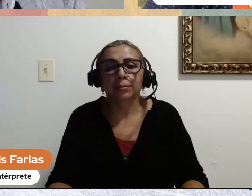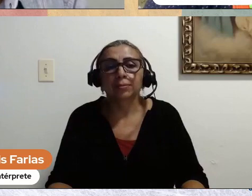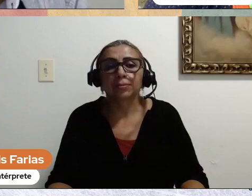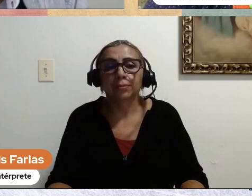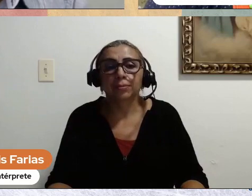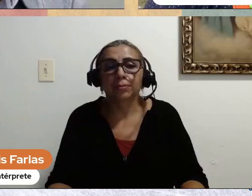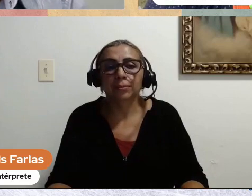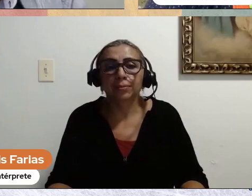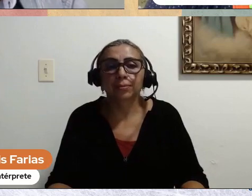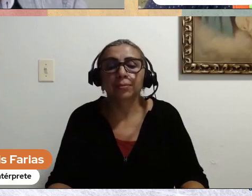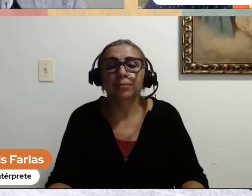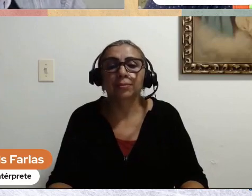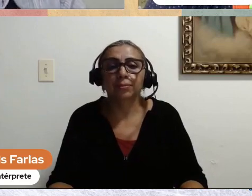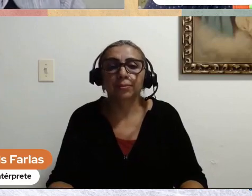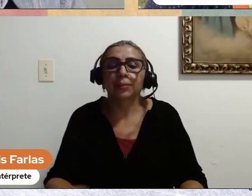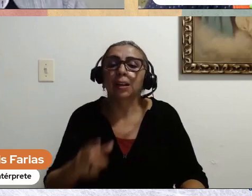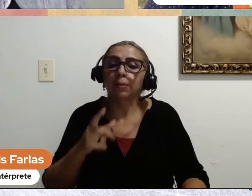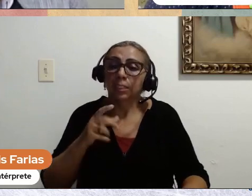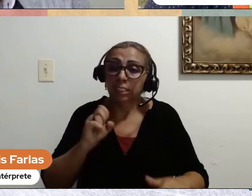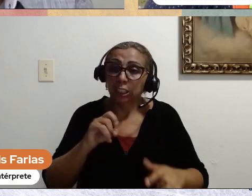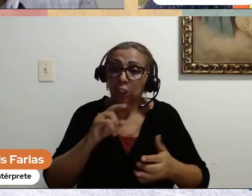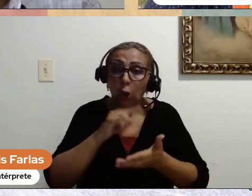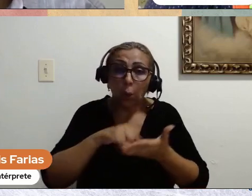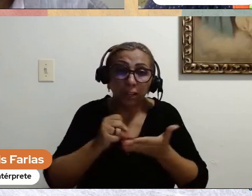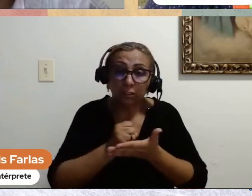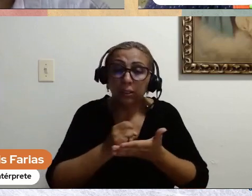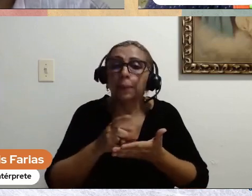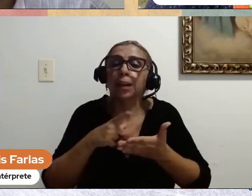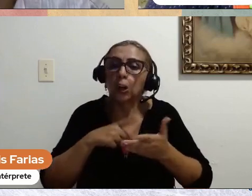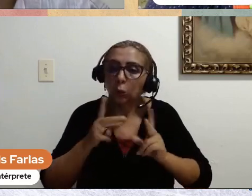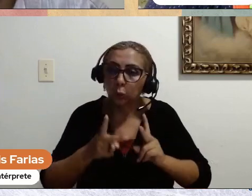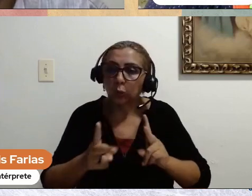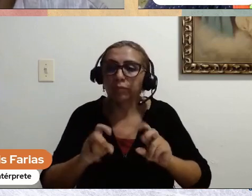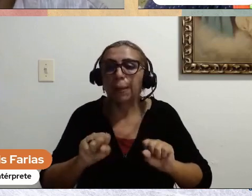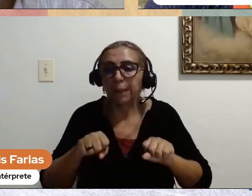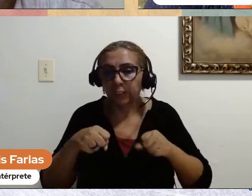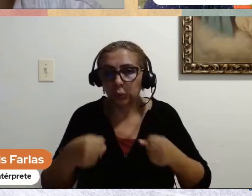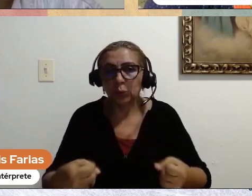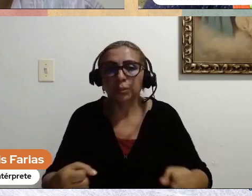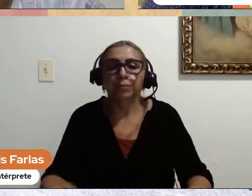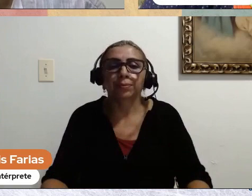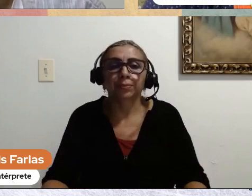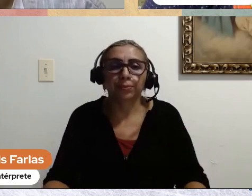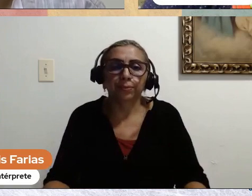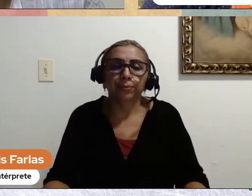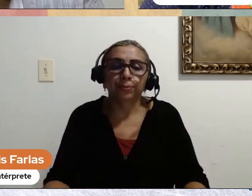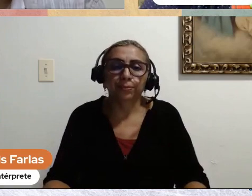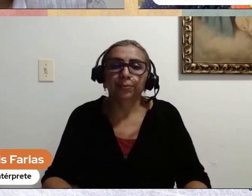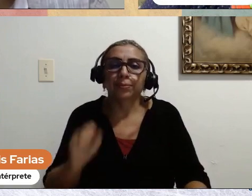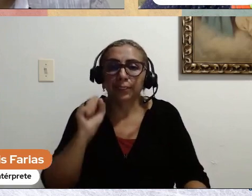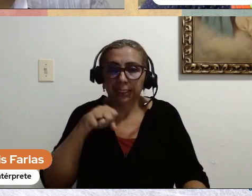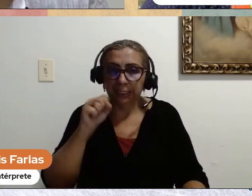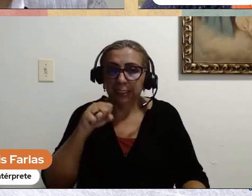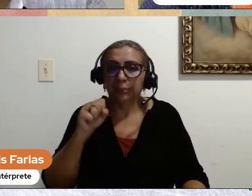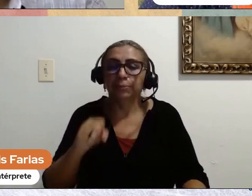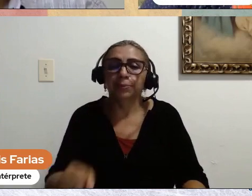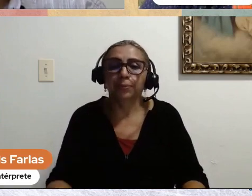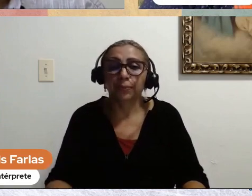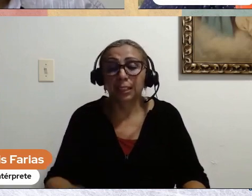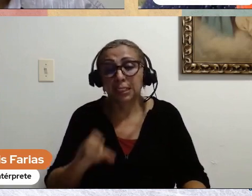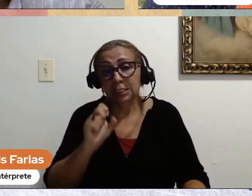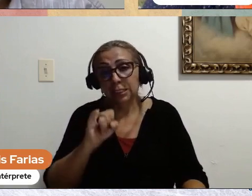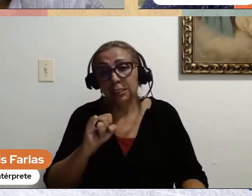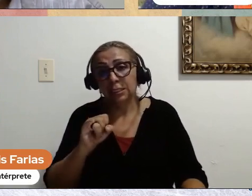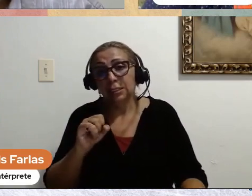lá, o documento continua e aí vai seguindo e aperfeiçoando, né? Sim, até porque se você precisar de